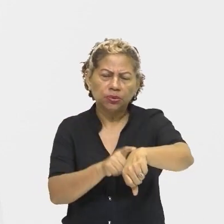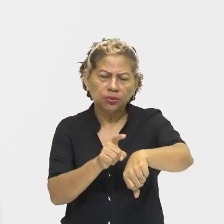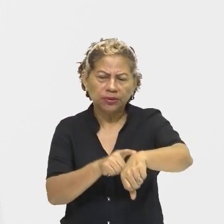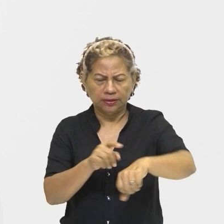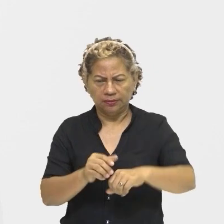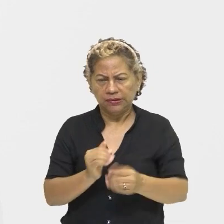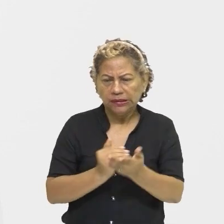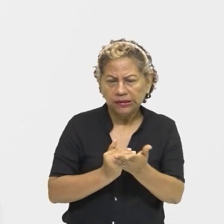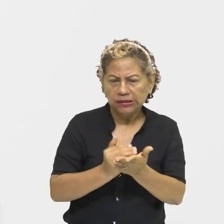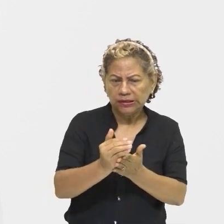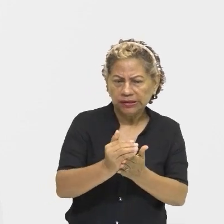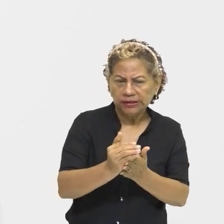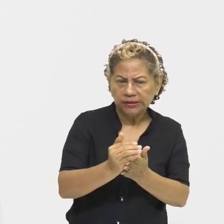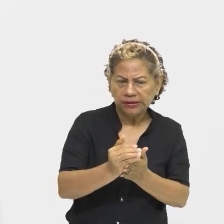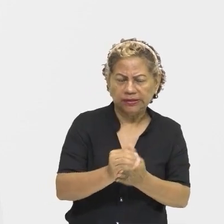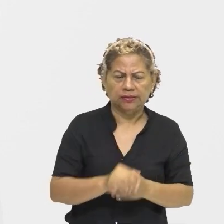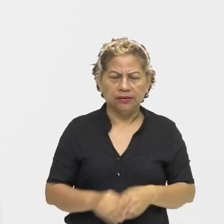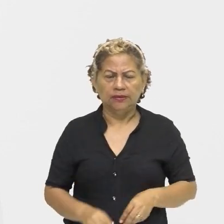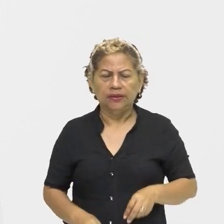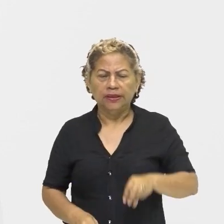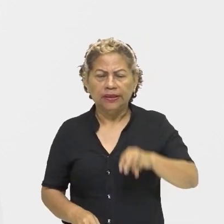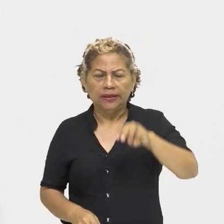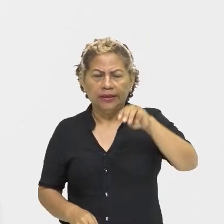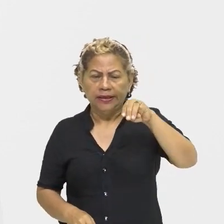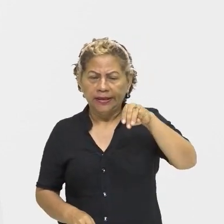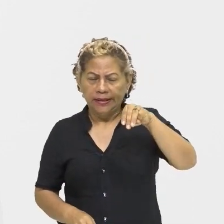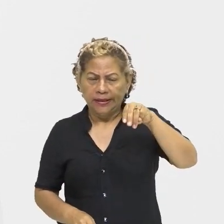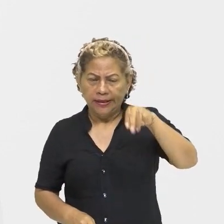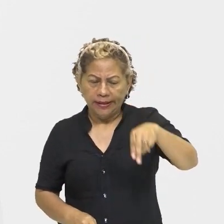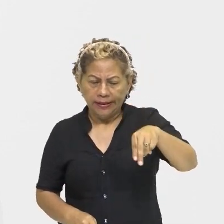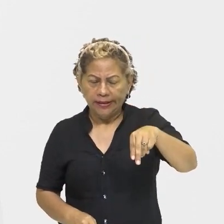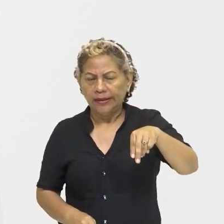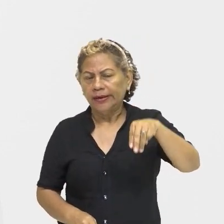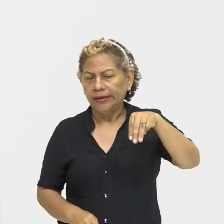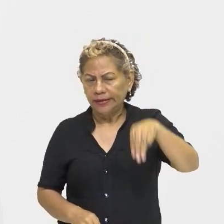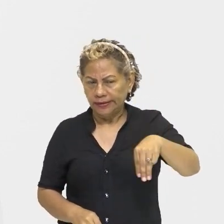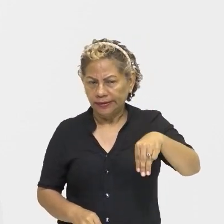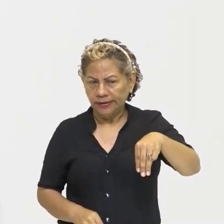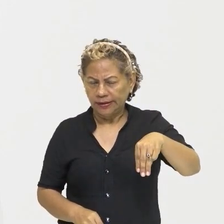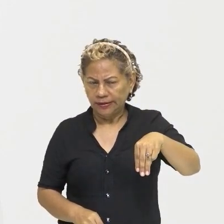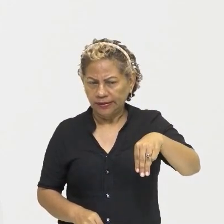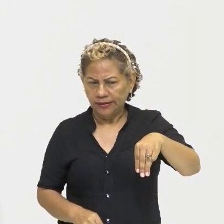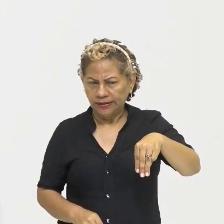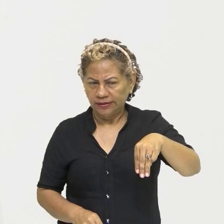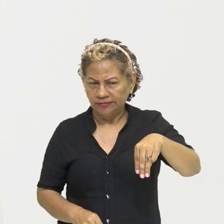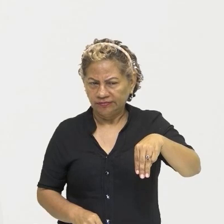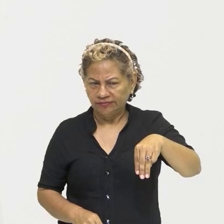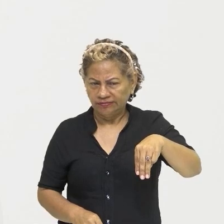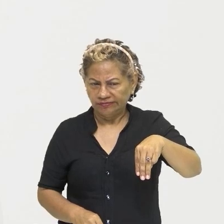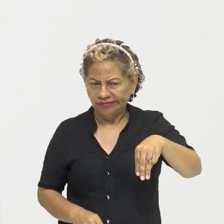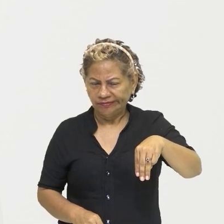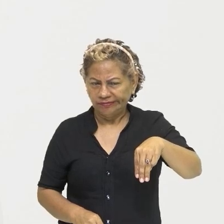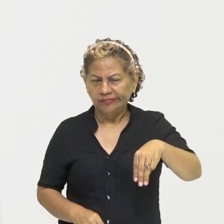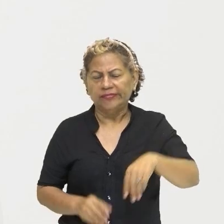da posição N e chegar na posição M, o planeta demorou um mês,